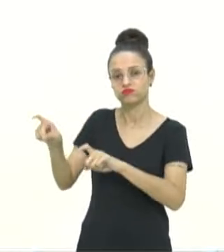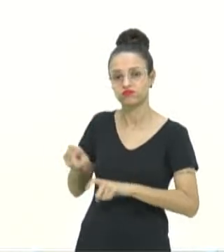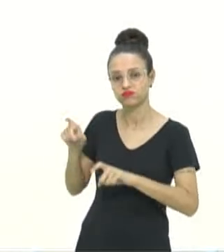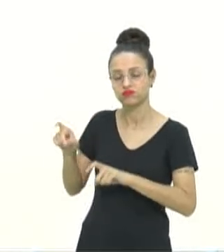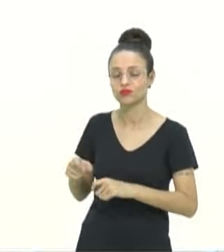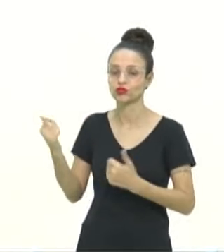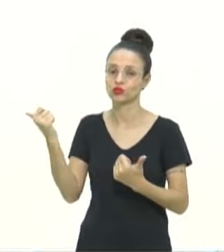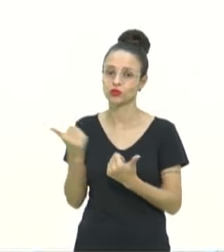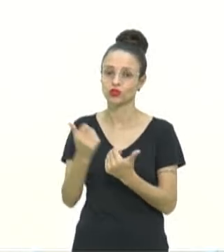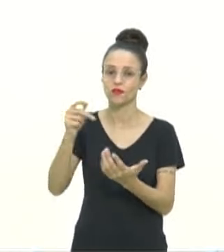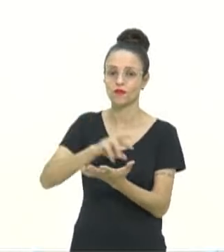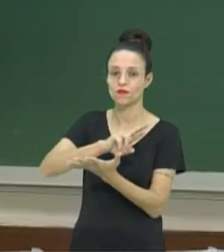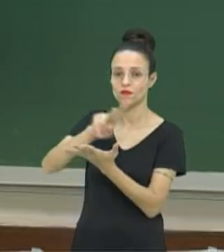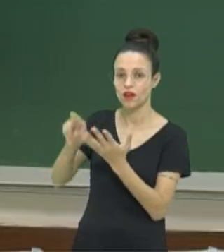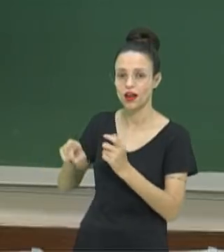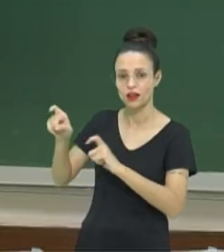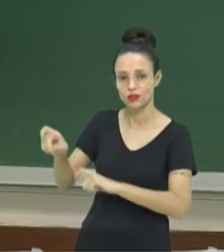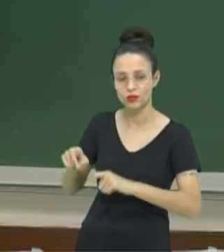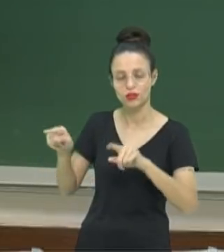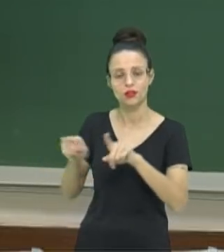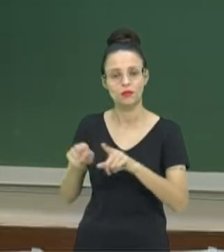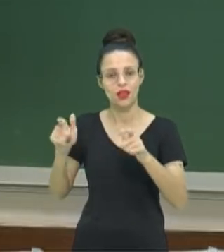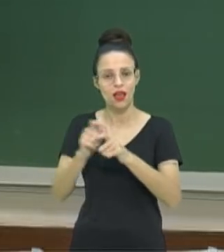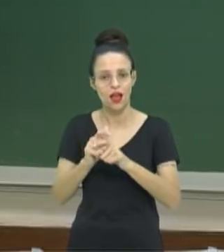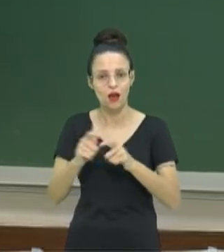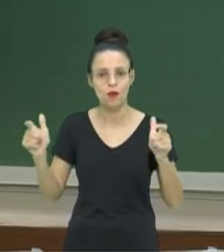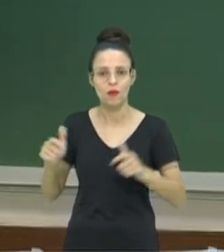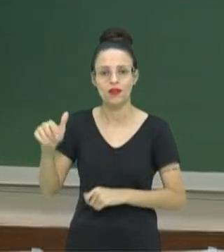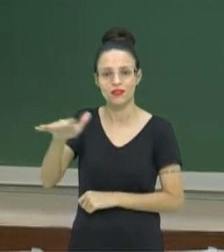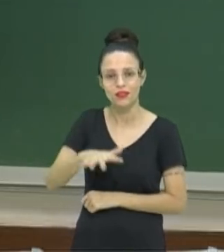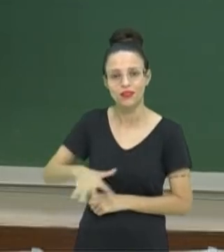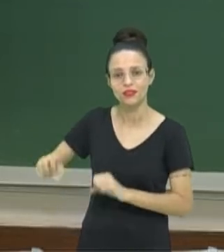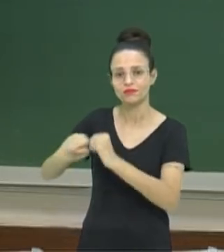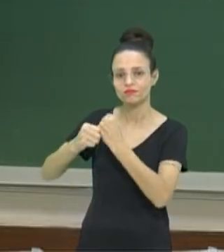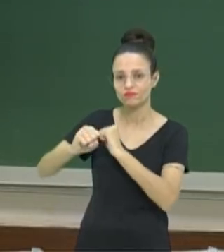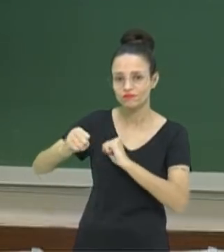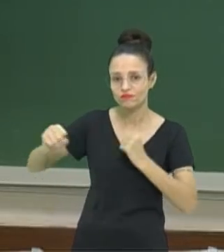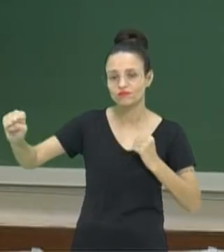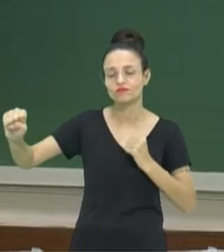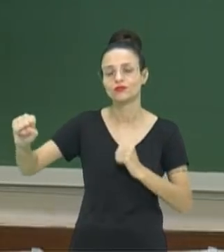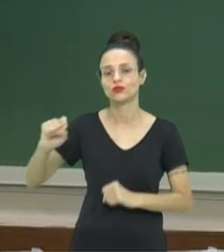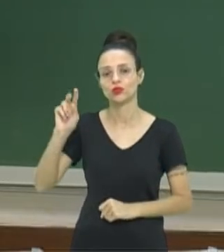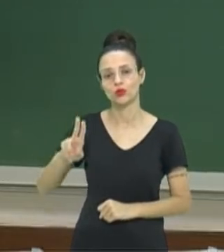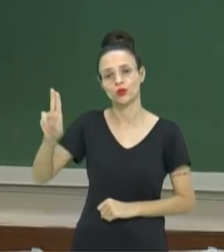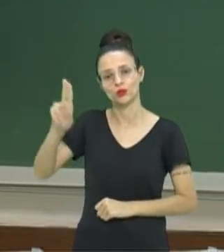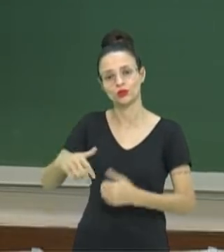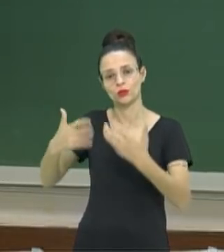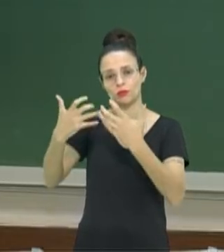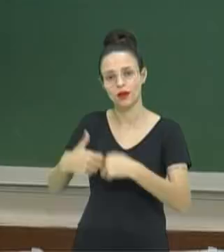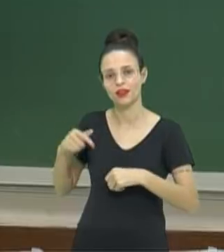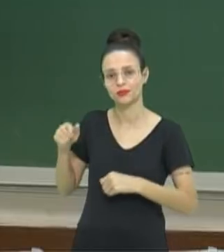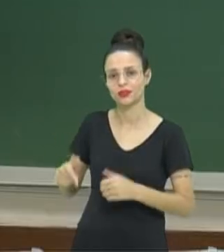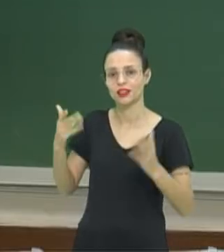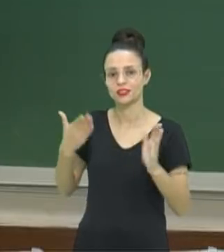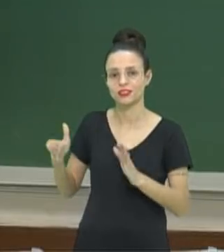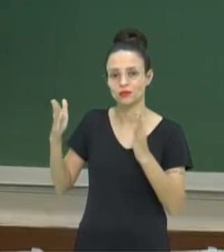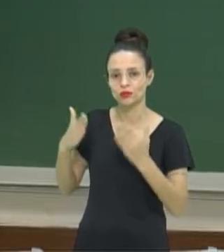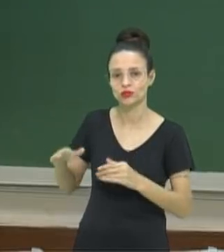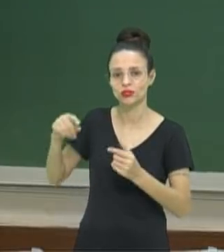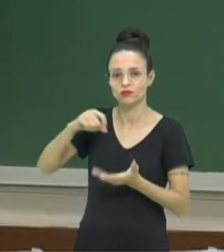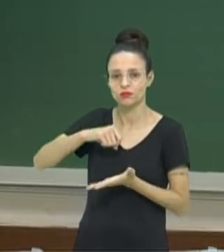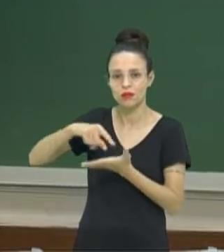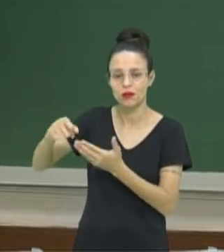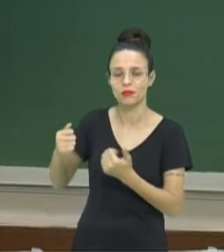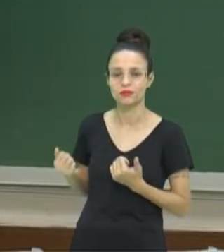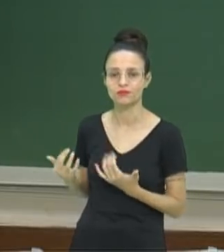a policultura e o aumento das áreas produzidas, o uso das máquinas para essa produção. Tudo isso faz